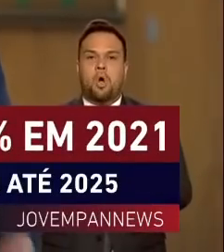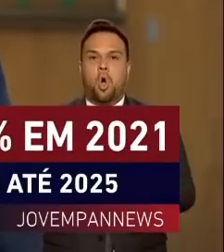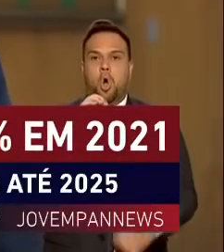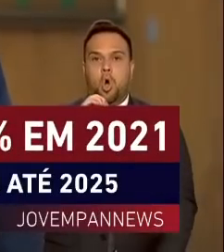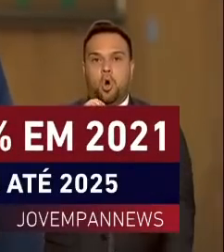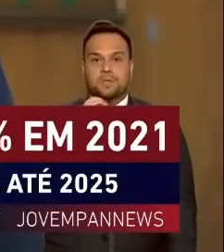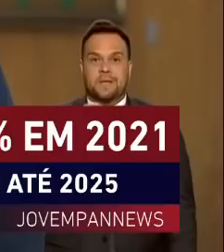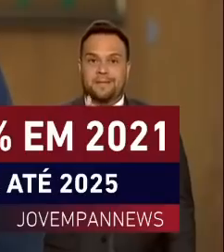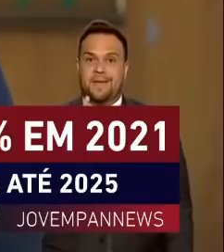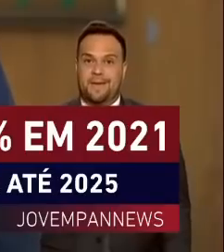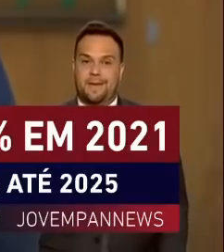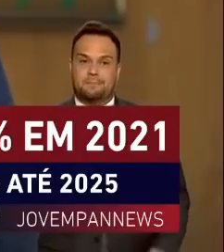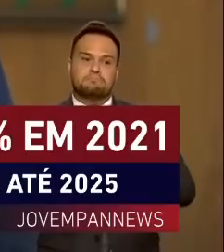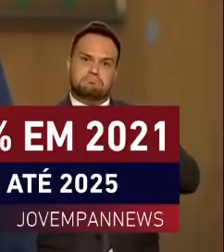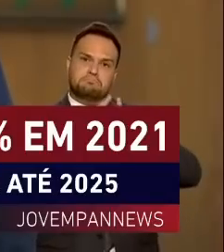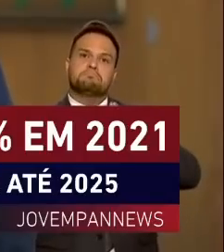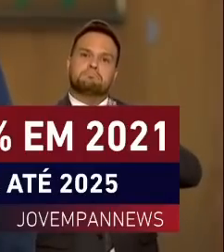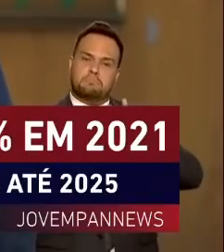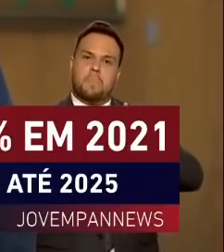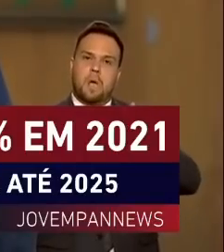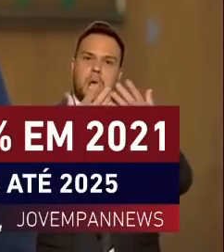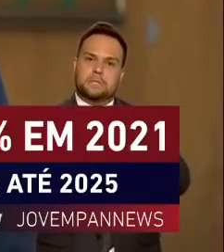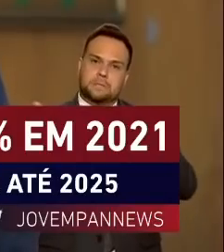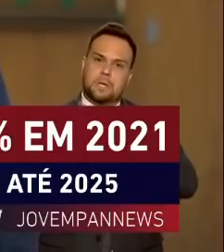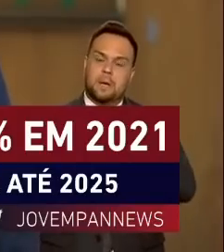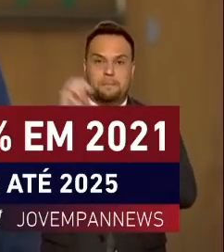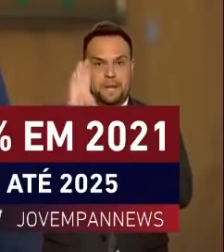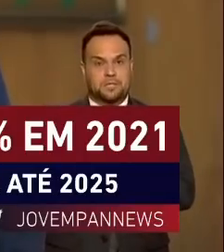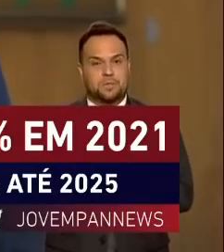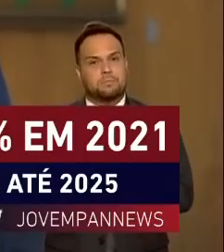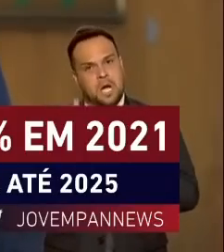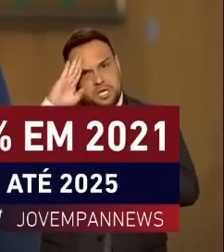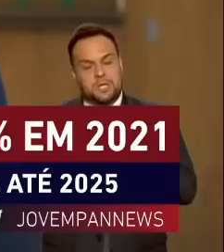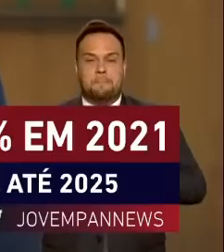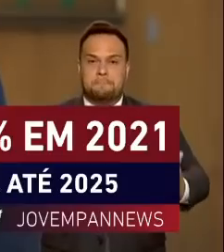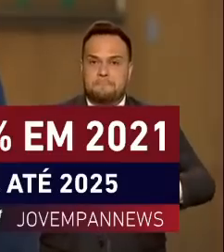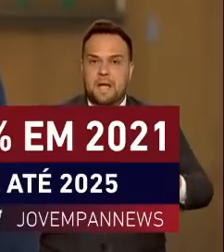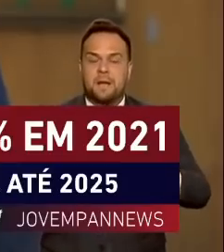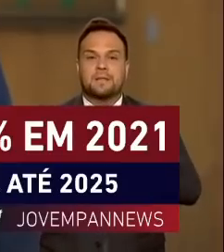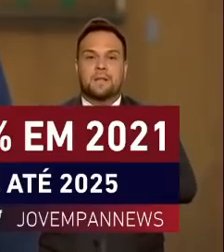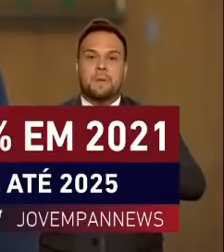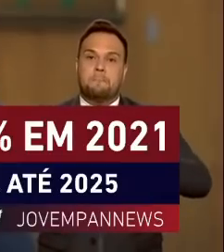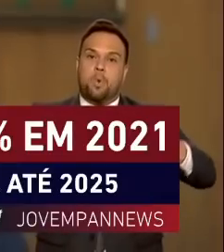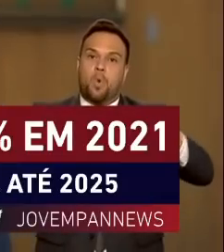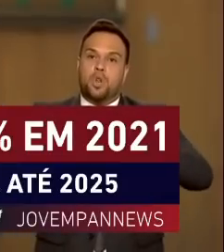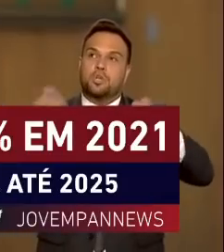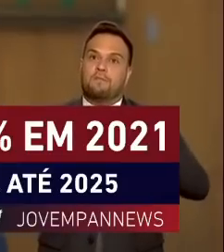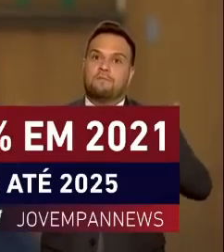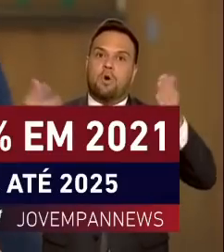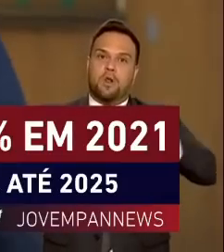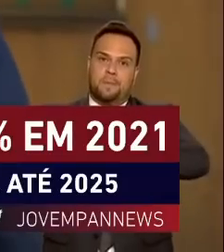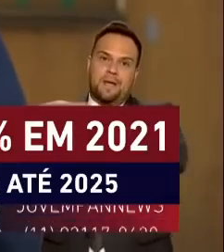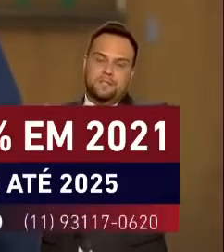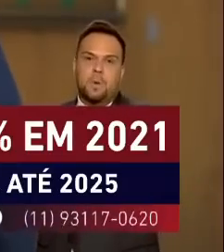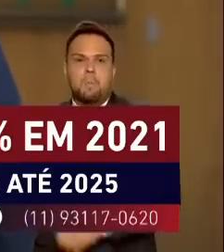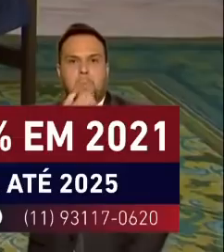a nossa entrada. Então, isso é uma prova que o mercado acredita na gente, que a nossa política externa é muito boa, diferentemente do que diz a